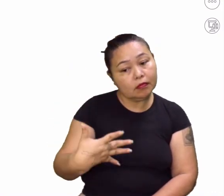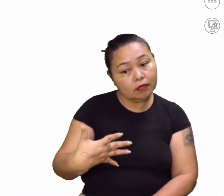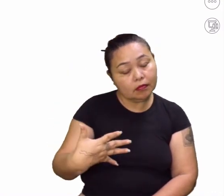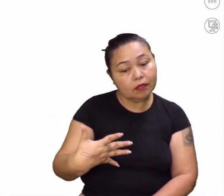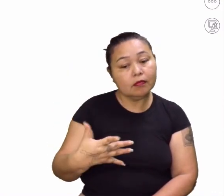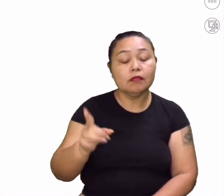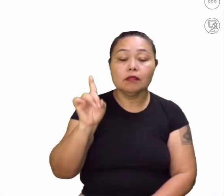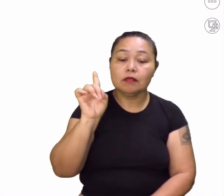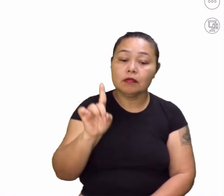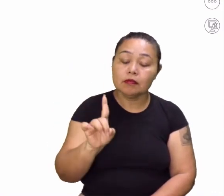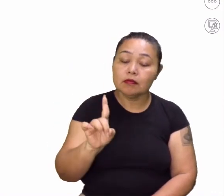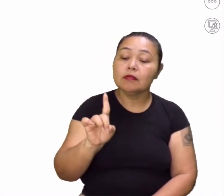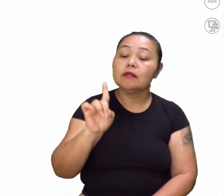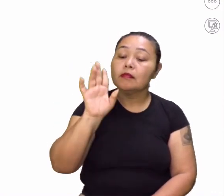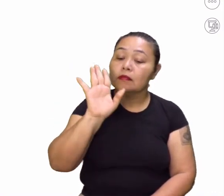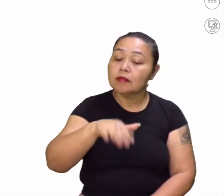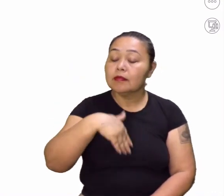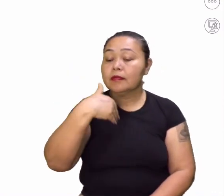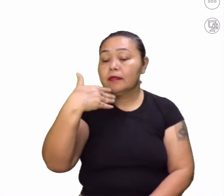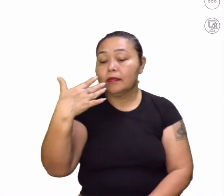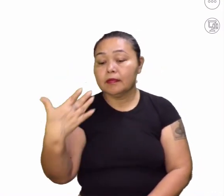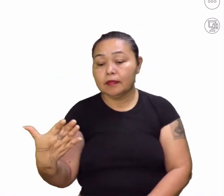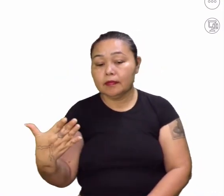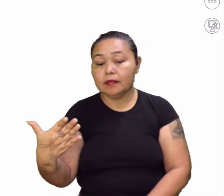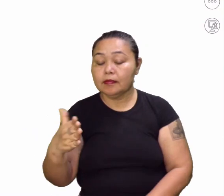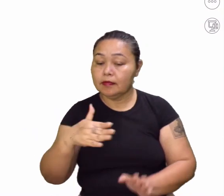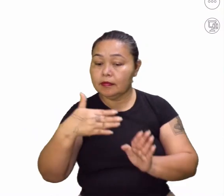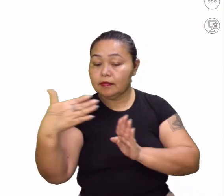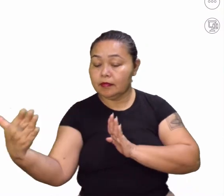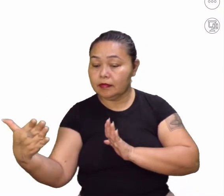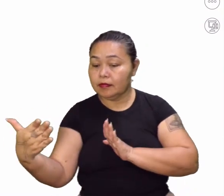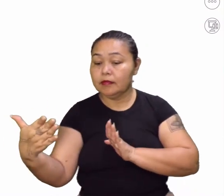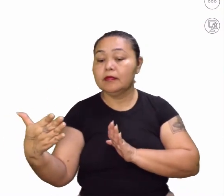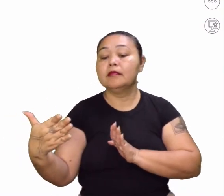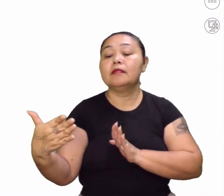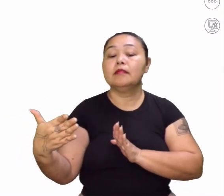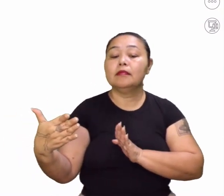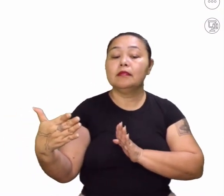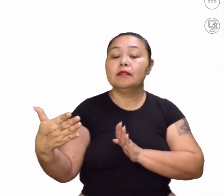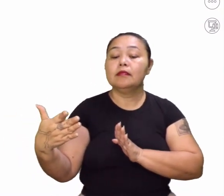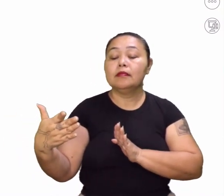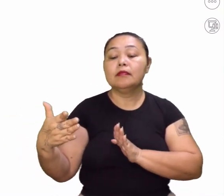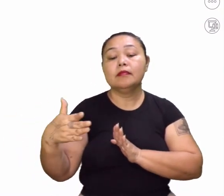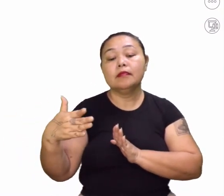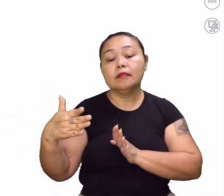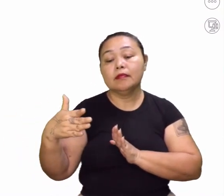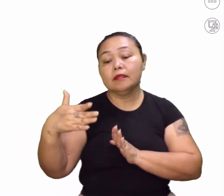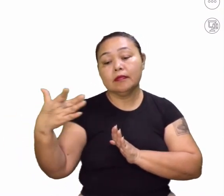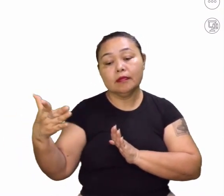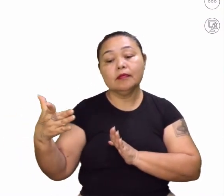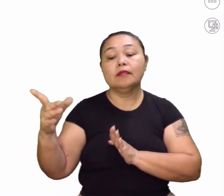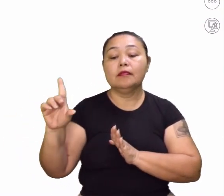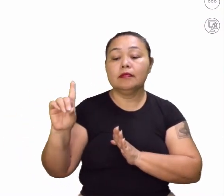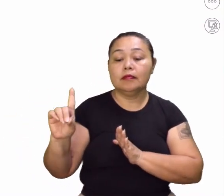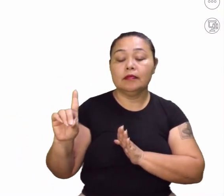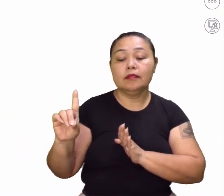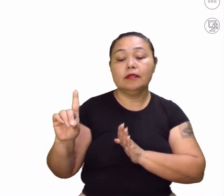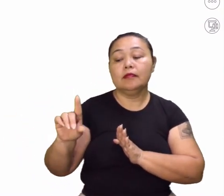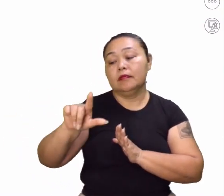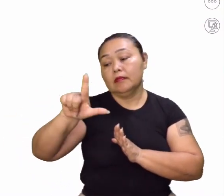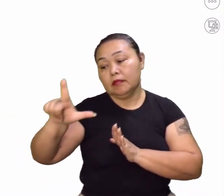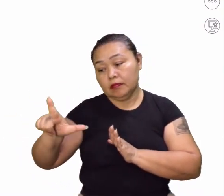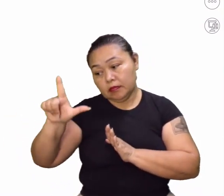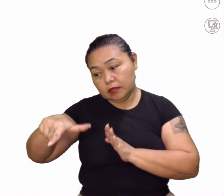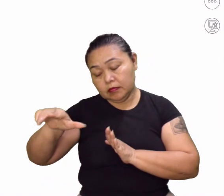Se está à direita do meridiano de Greenwich, eu tenho aqui leste. Se está